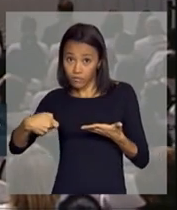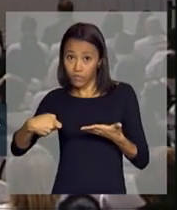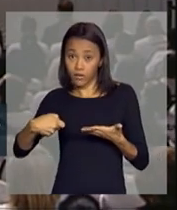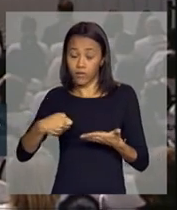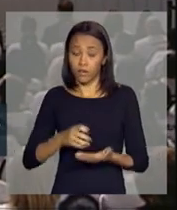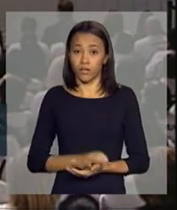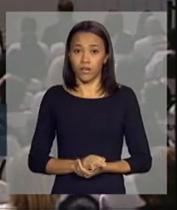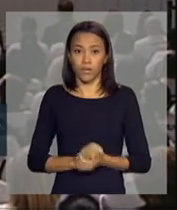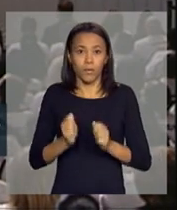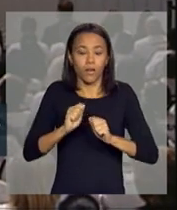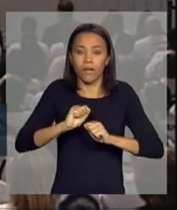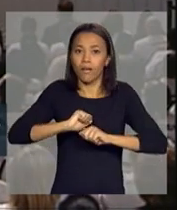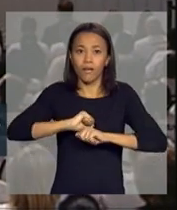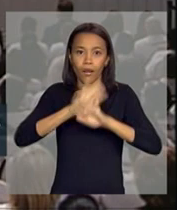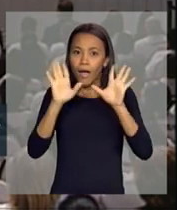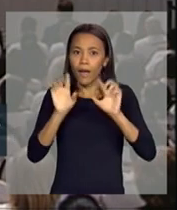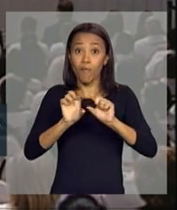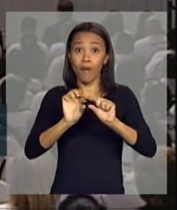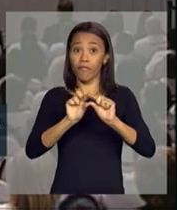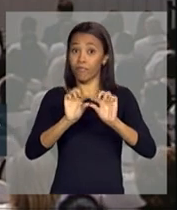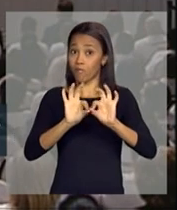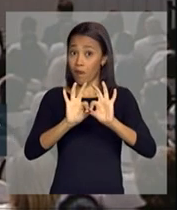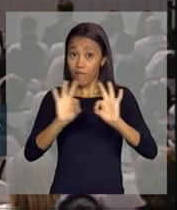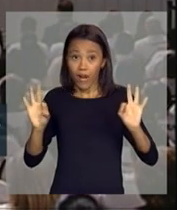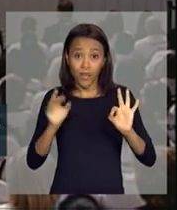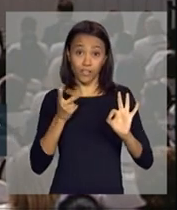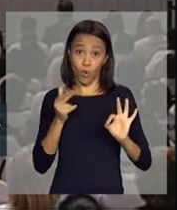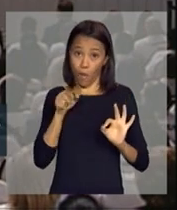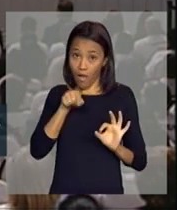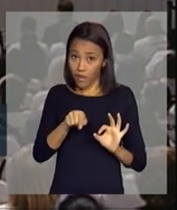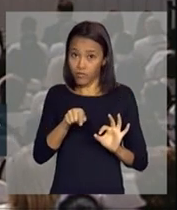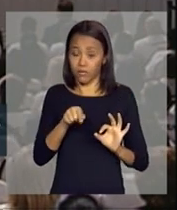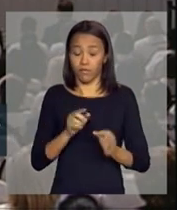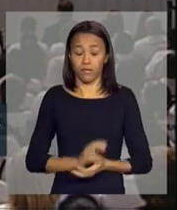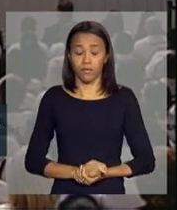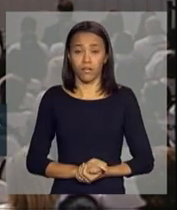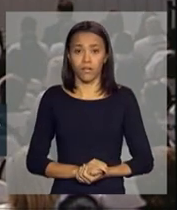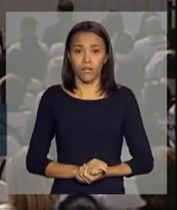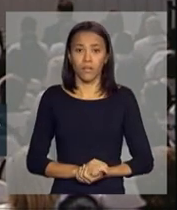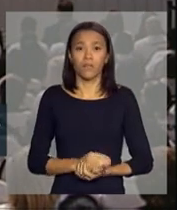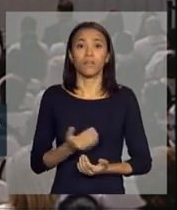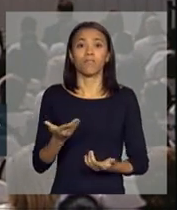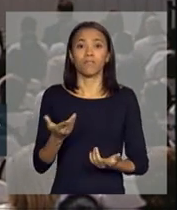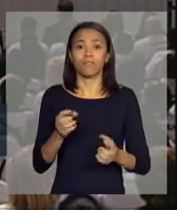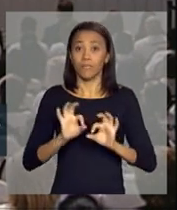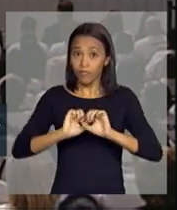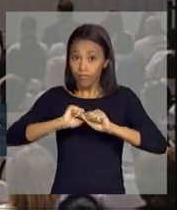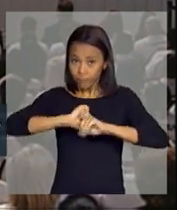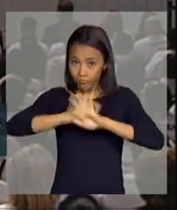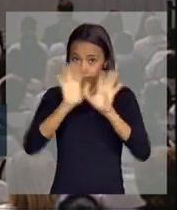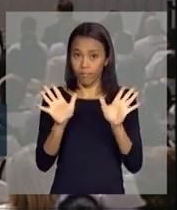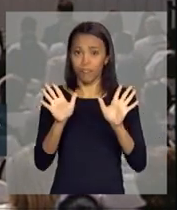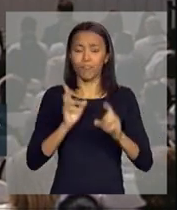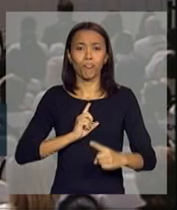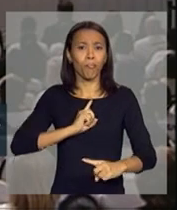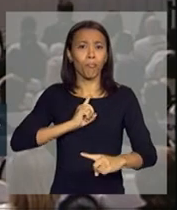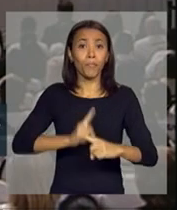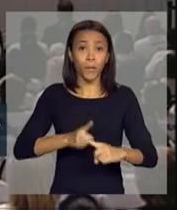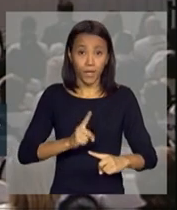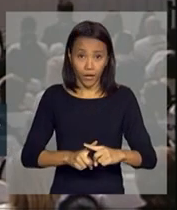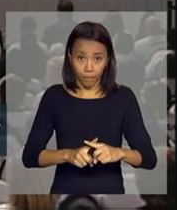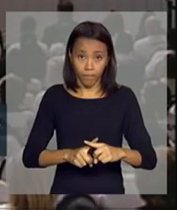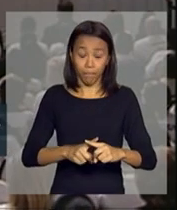uma coisa óbvia como essa? Como diziam, óbvia ululante. É porque na